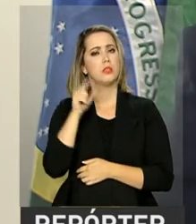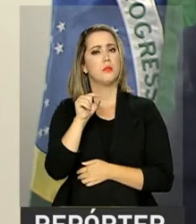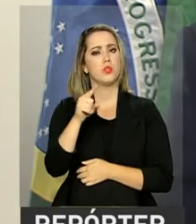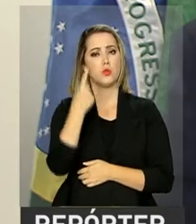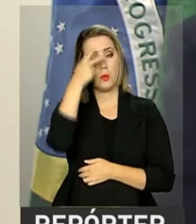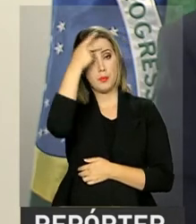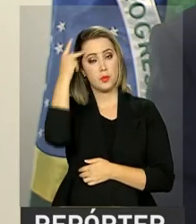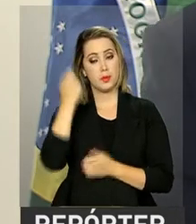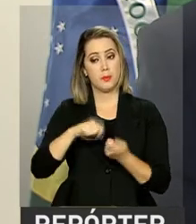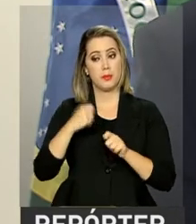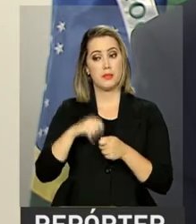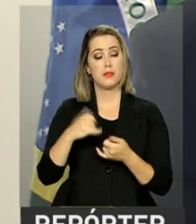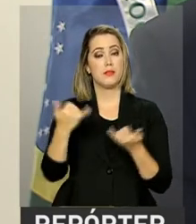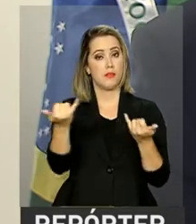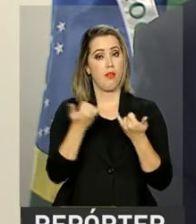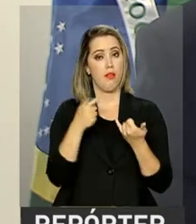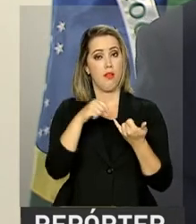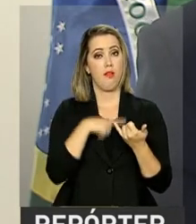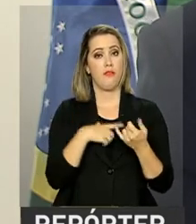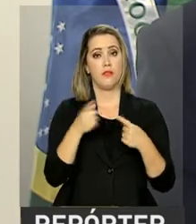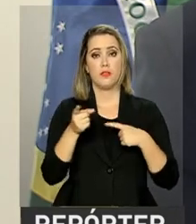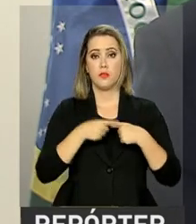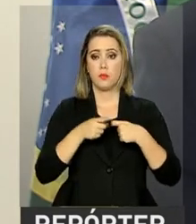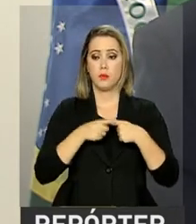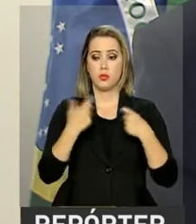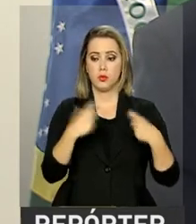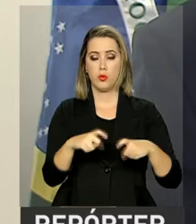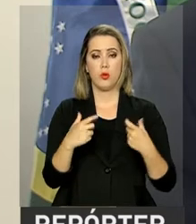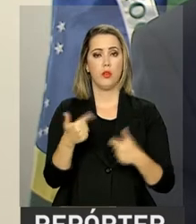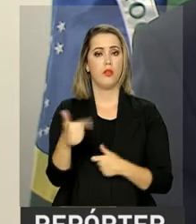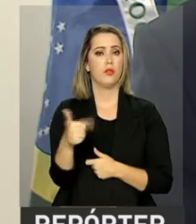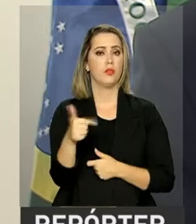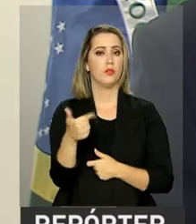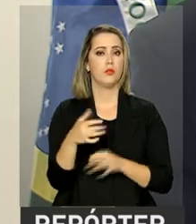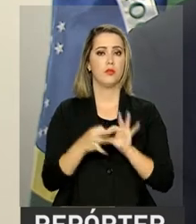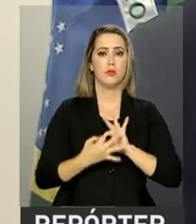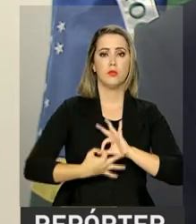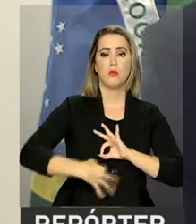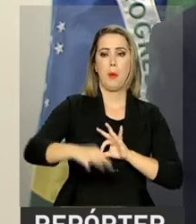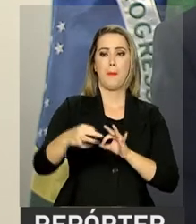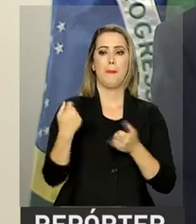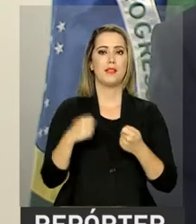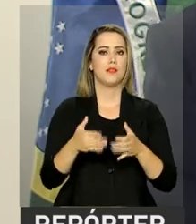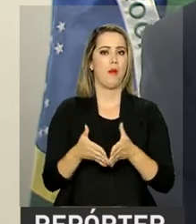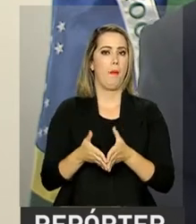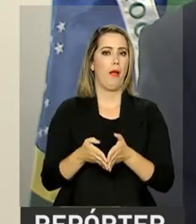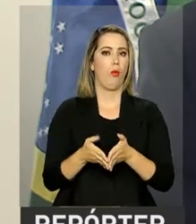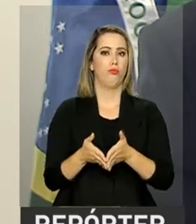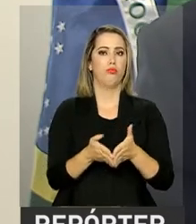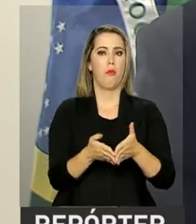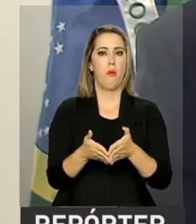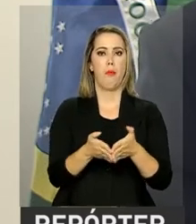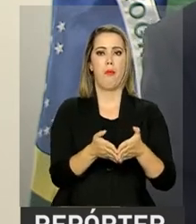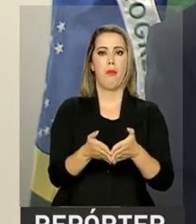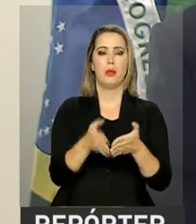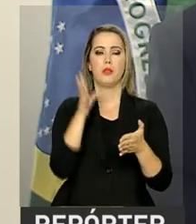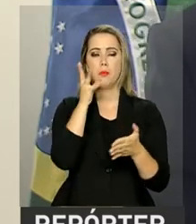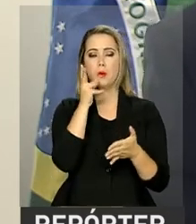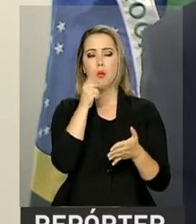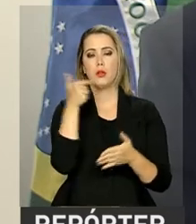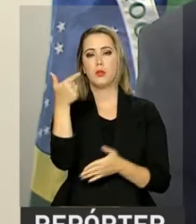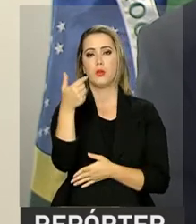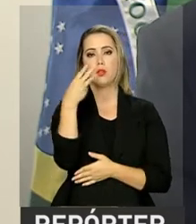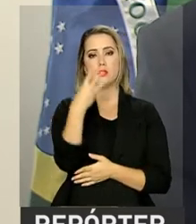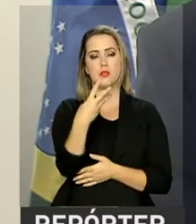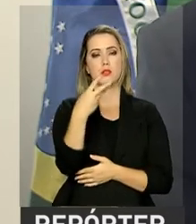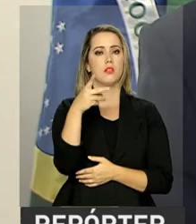receber seu prontuário médico numa região onde talvez ele tem que se deslocar de barco dois ou três dias um aluno de uma